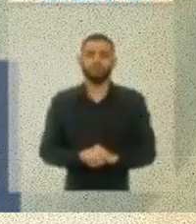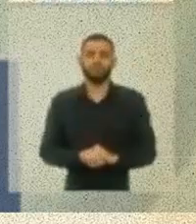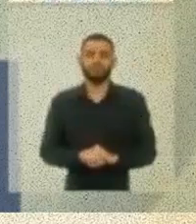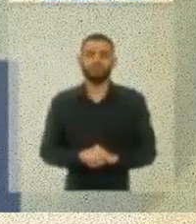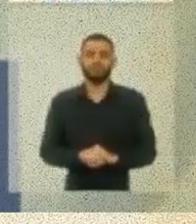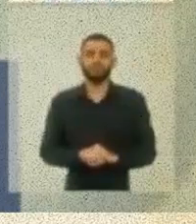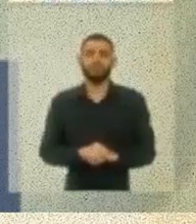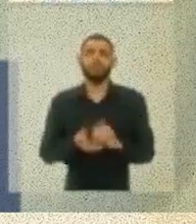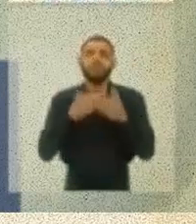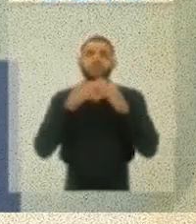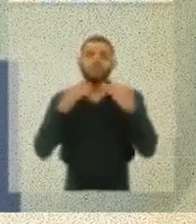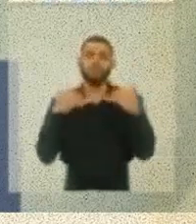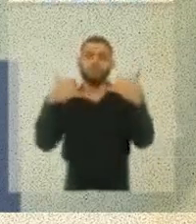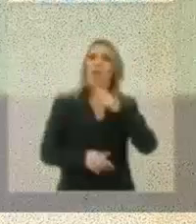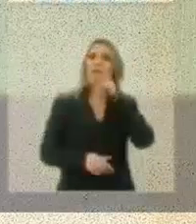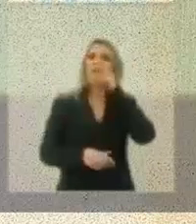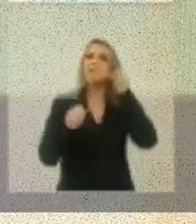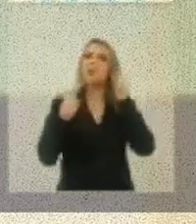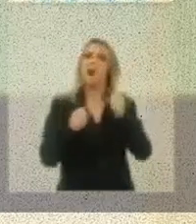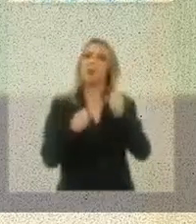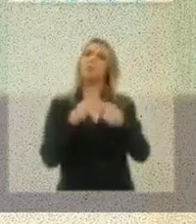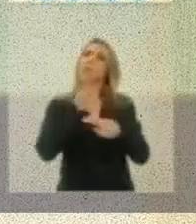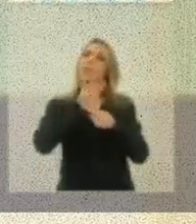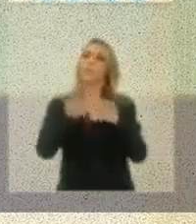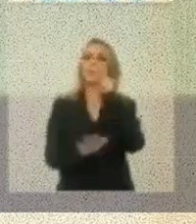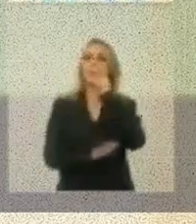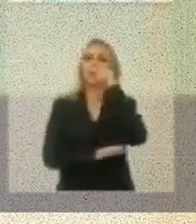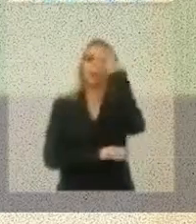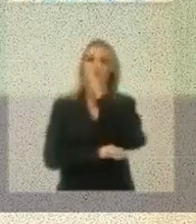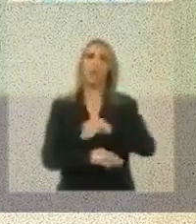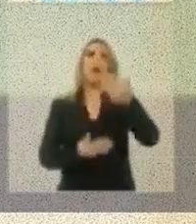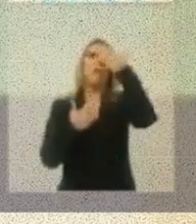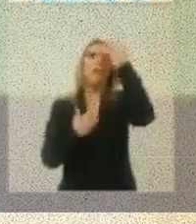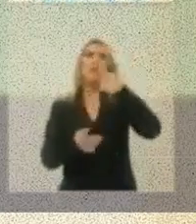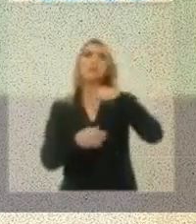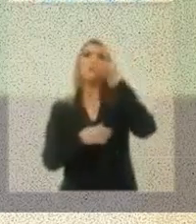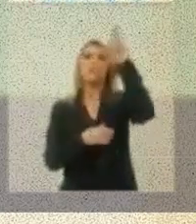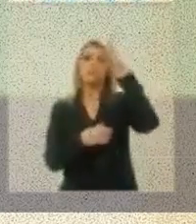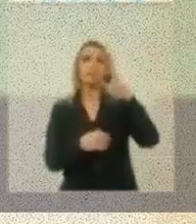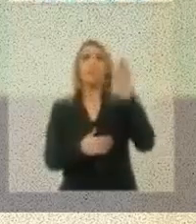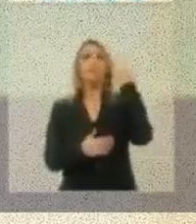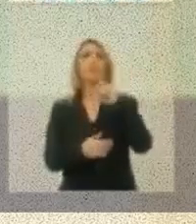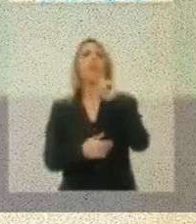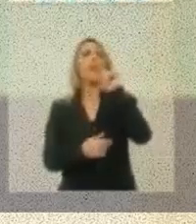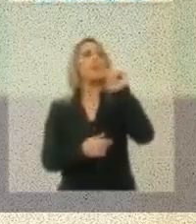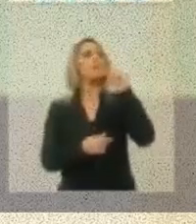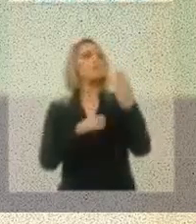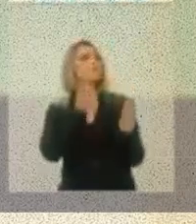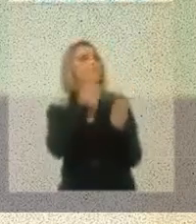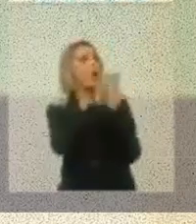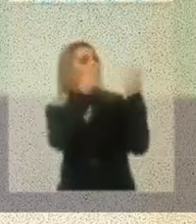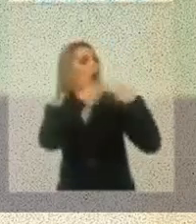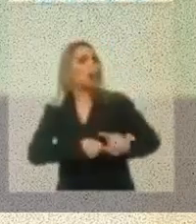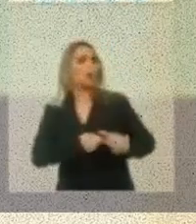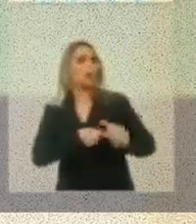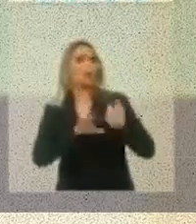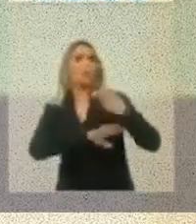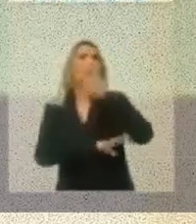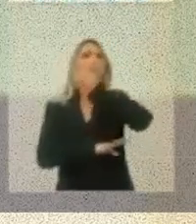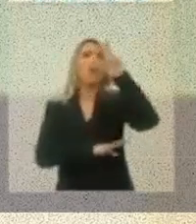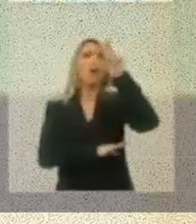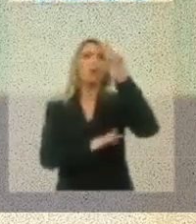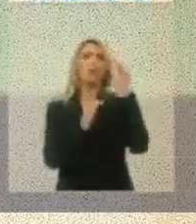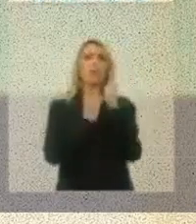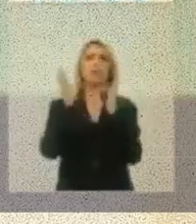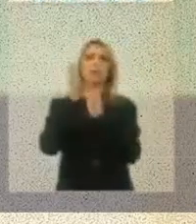e essa plateia por favor que não se manifesta Quais são os nossos adversários não novidade espero no Senhor Jesus eu